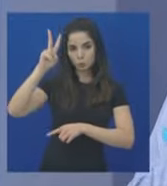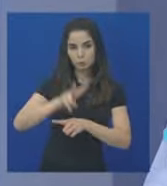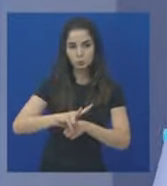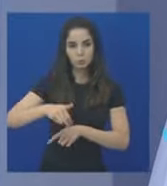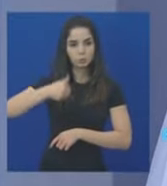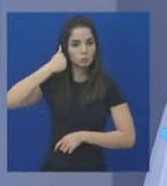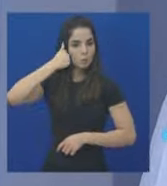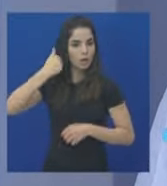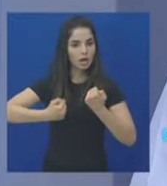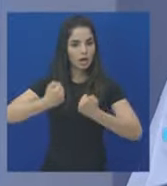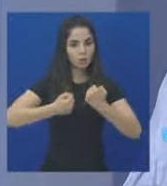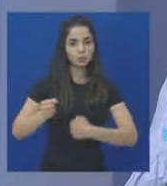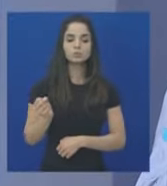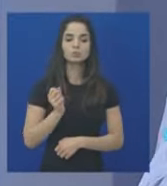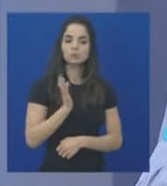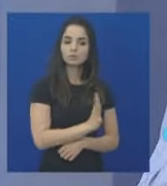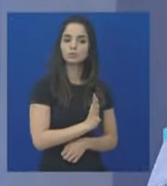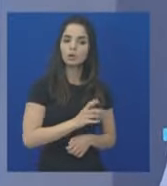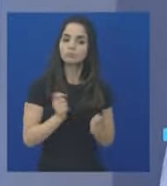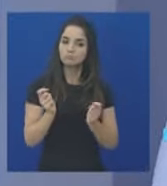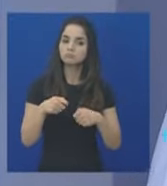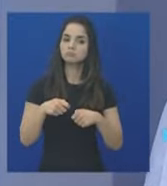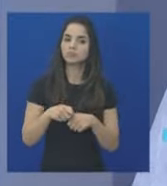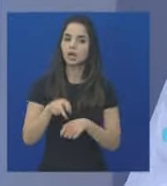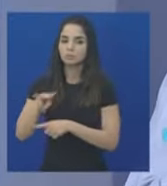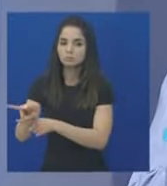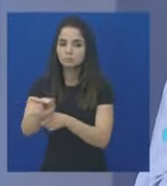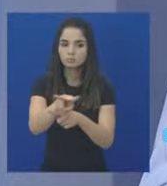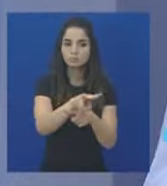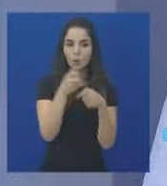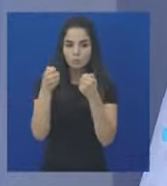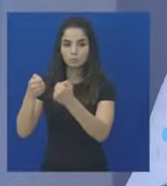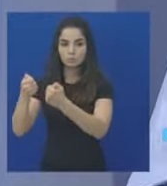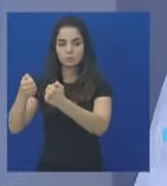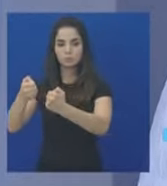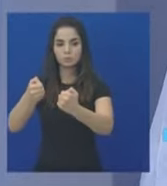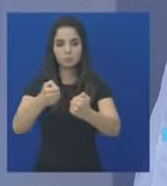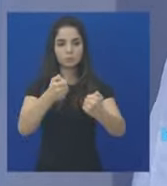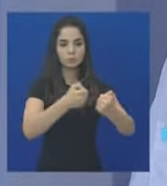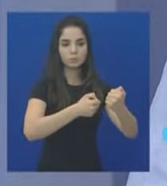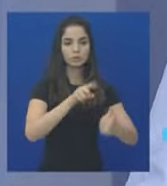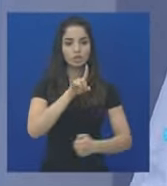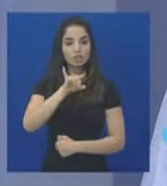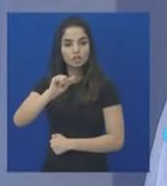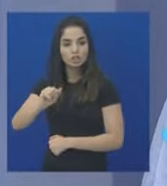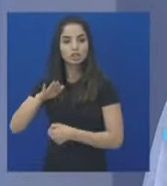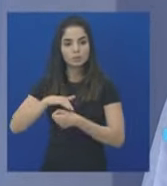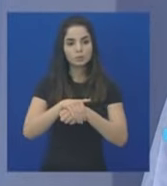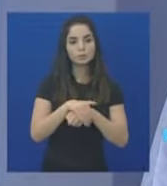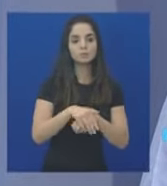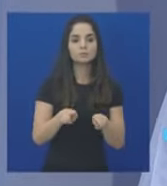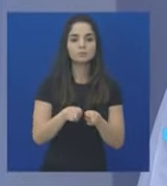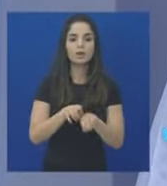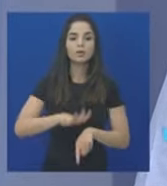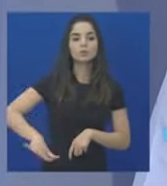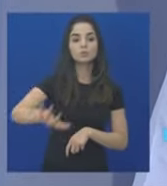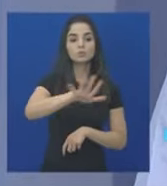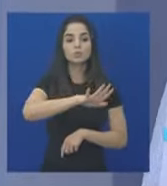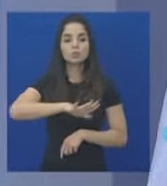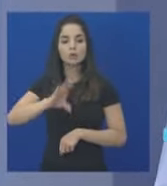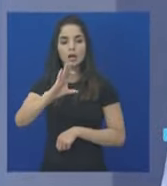com carros novos para que possam fazer rondas durante o dia e durante a noite em toda a nossa cidade.